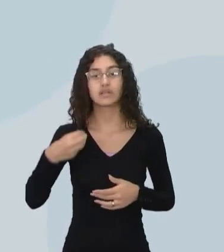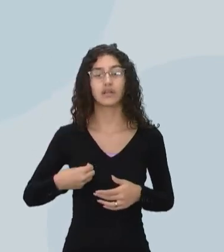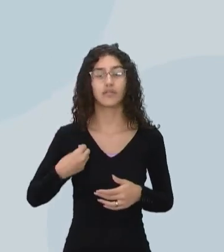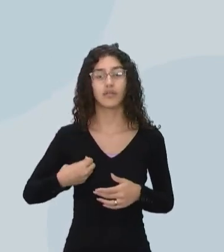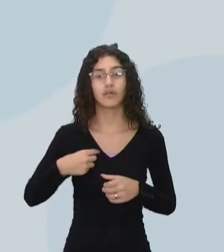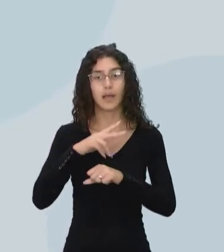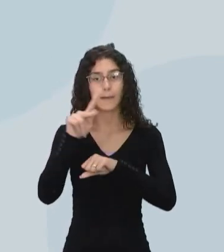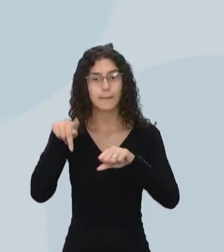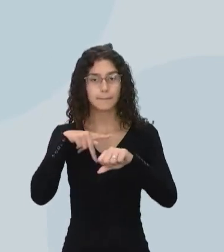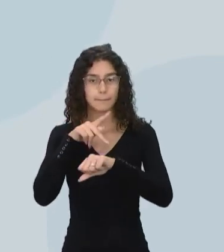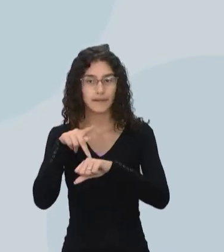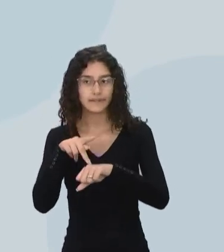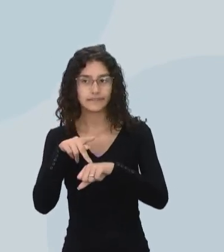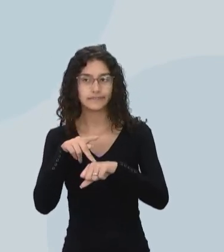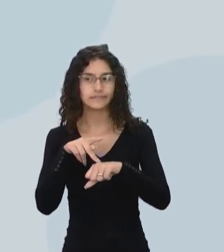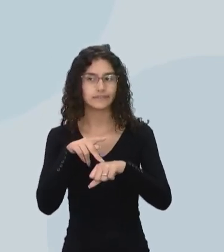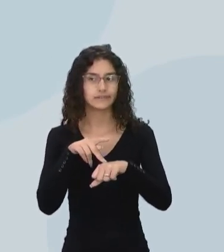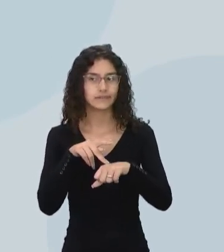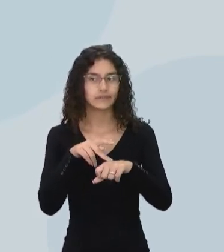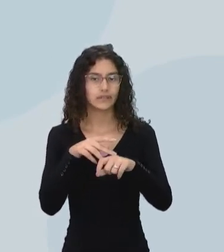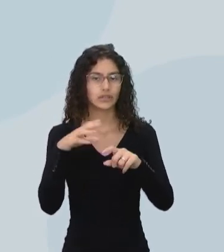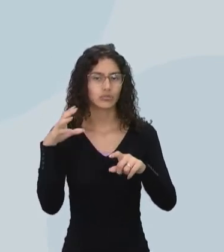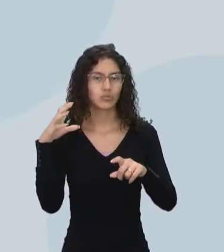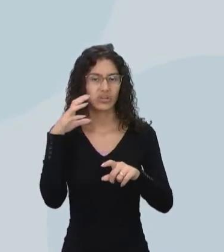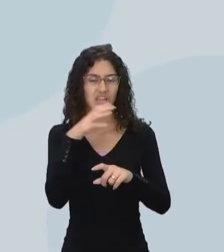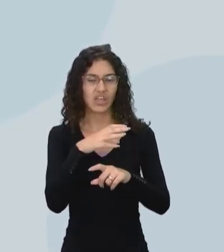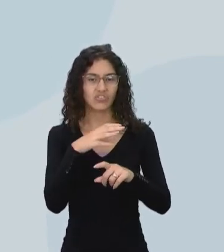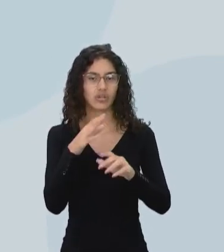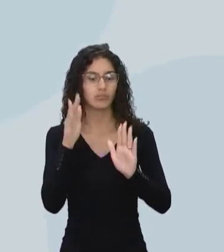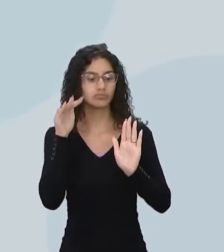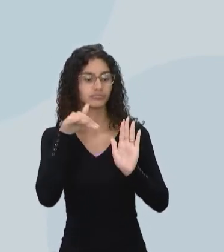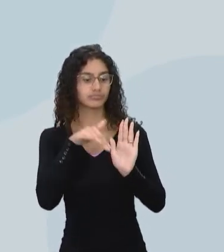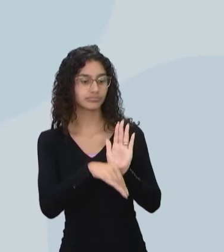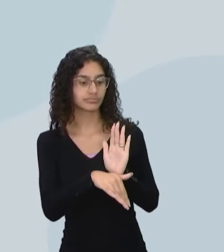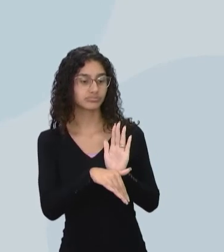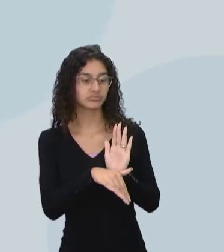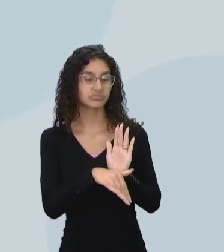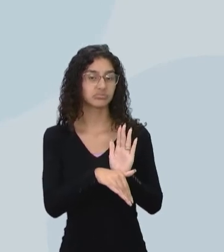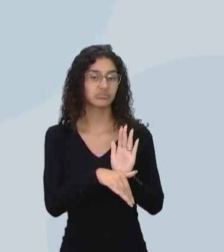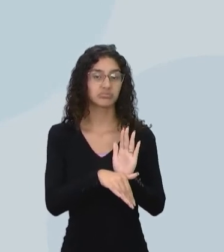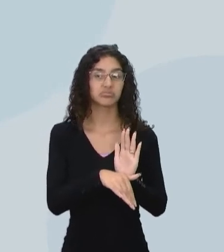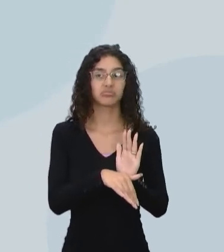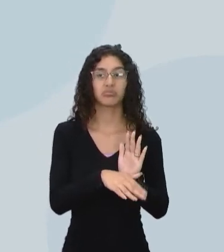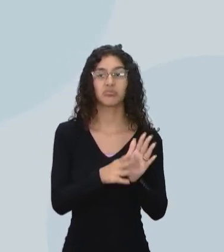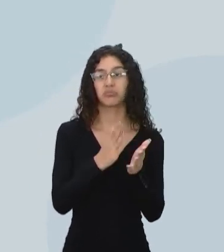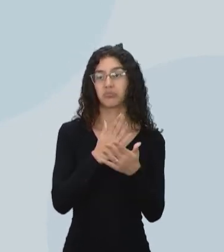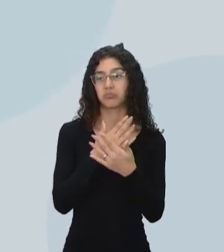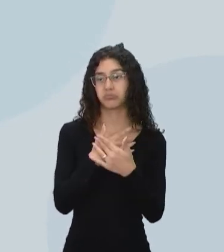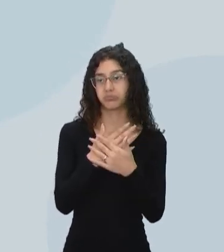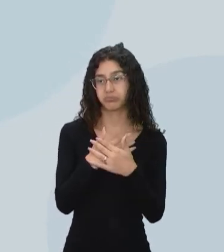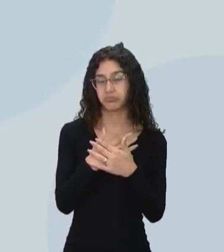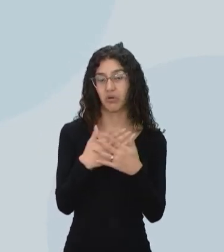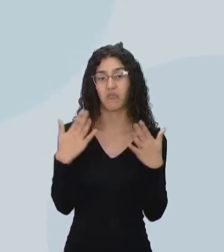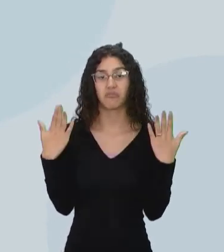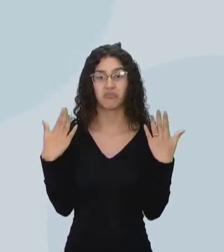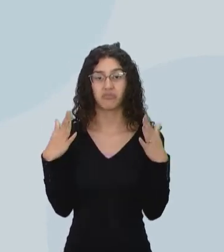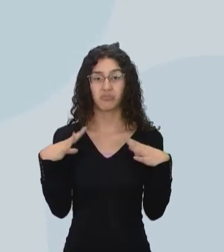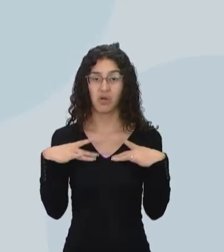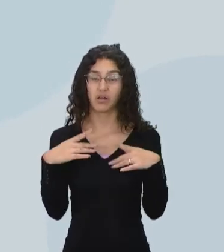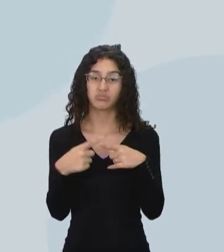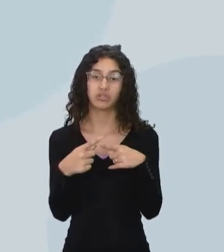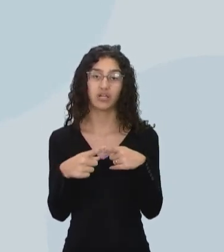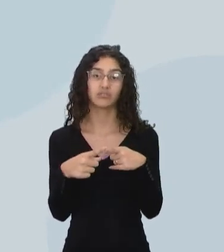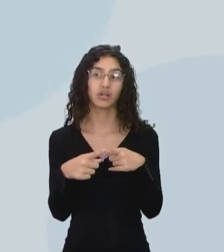países mais quentes seriam inferiores, seriam preguiçosas, porque o clima deixaria elas